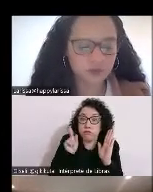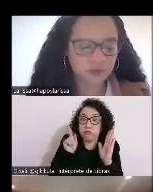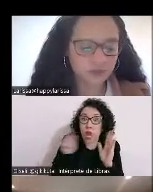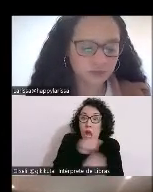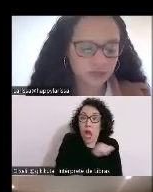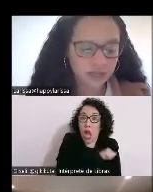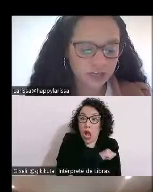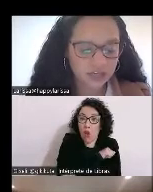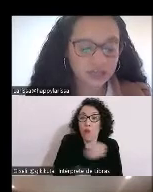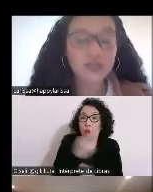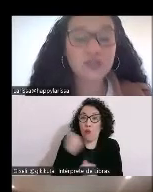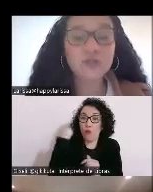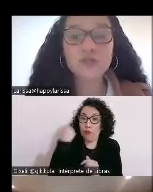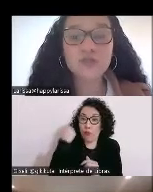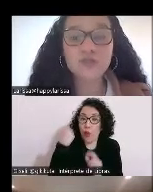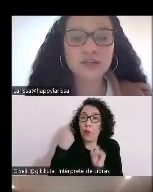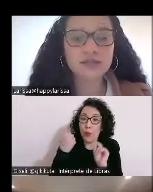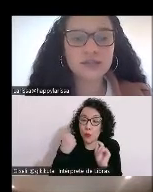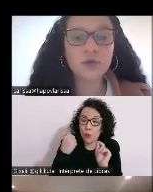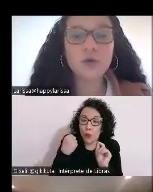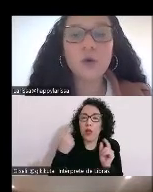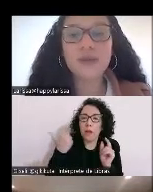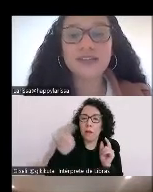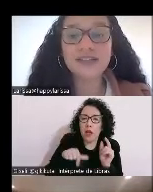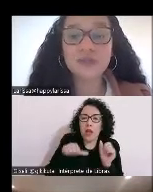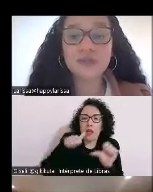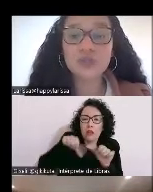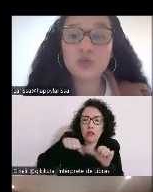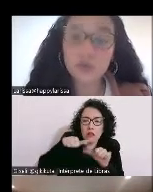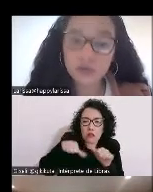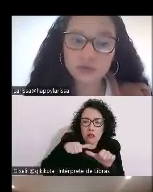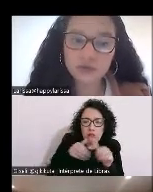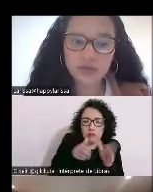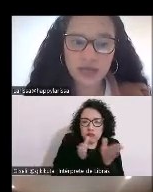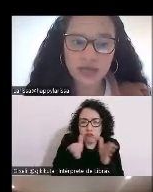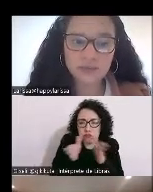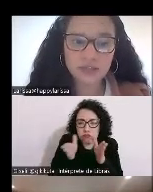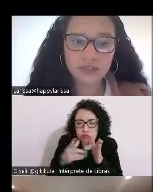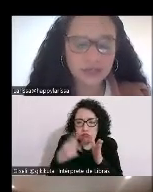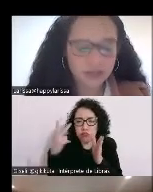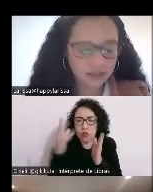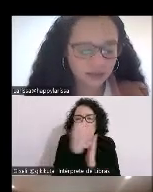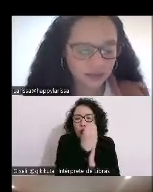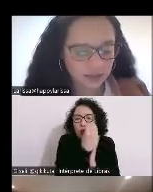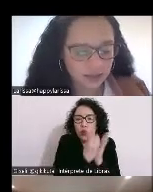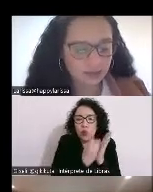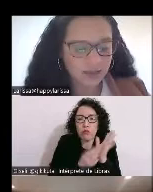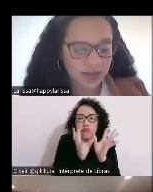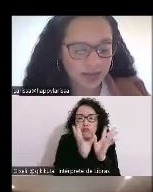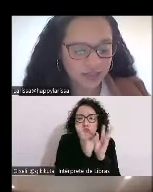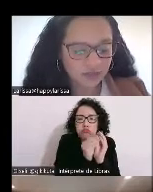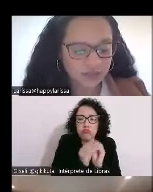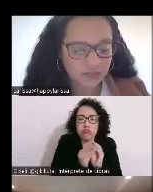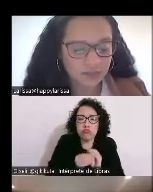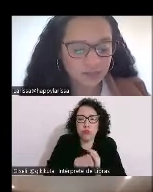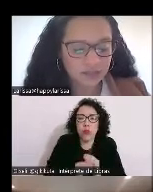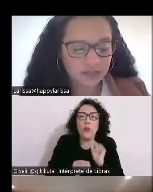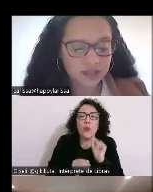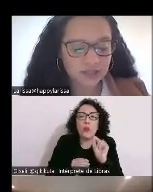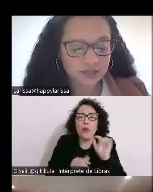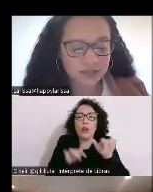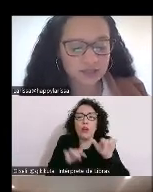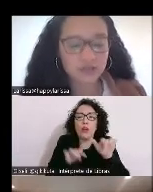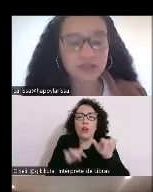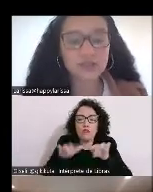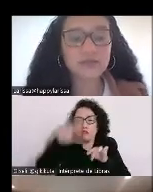nós vemos, as técnicas de modificação e compactação de currículo escolar, e ele também trabalha atividades de